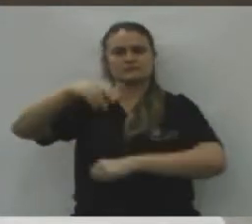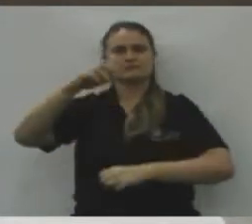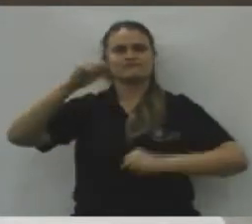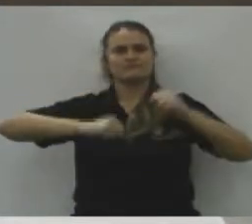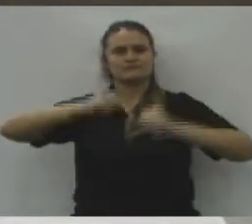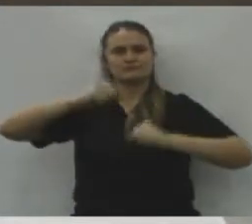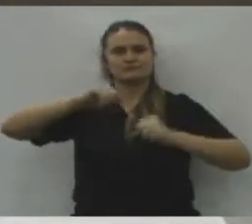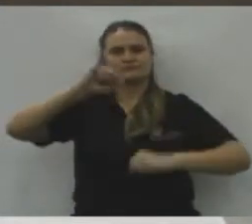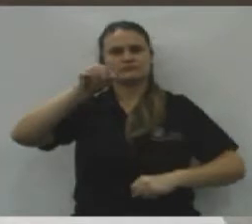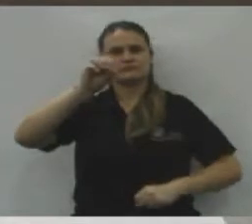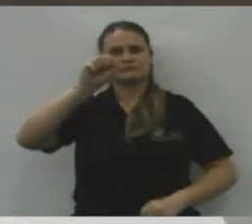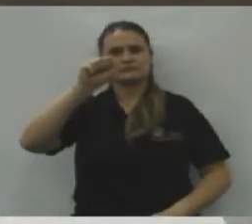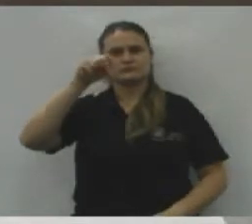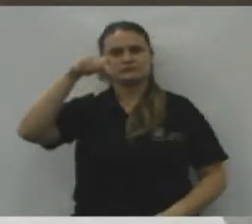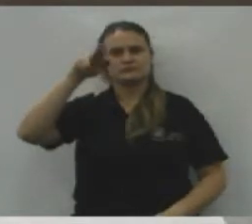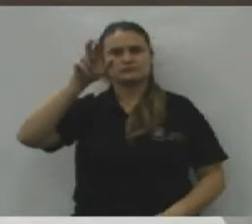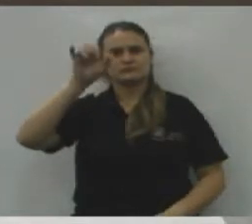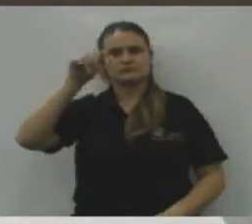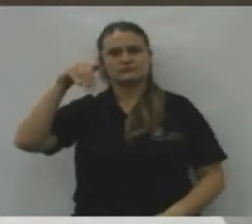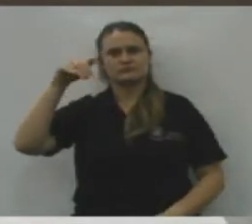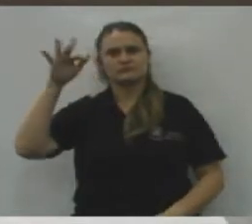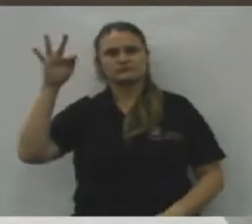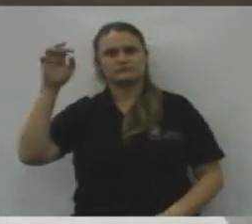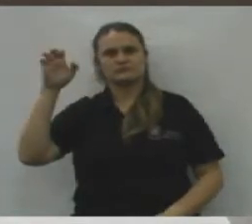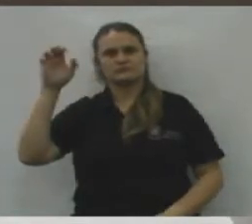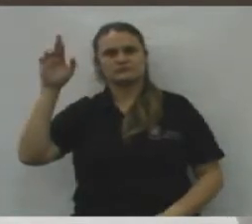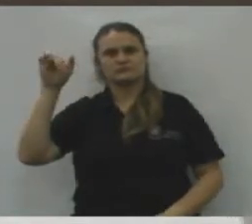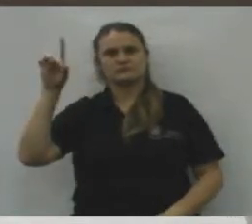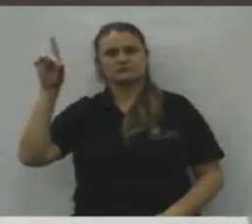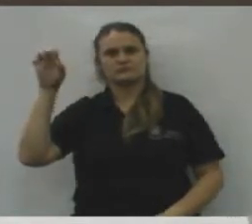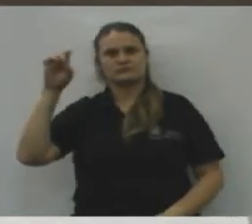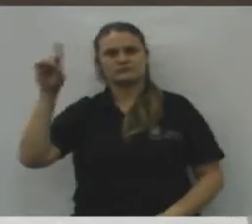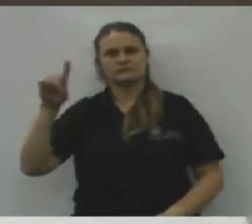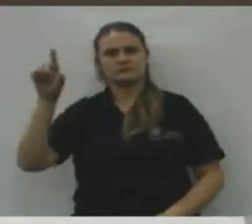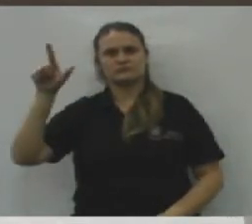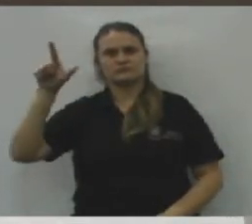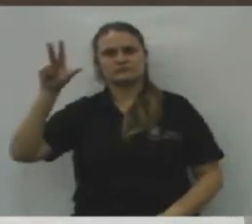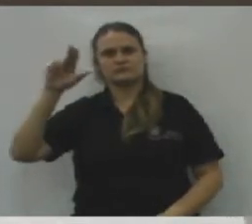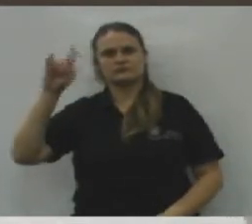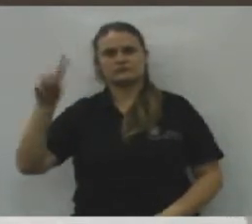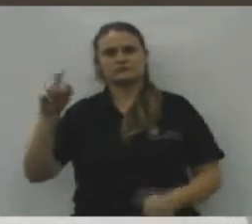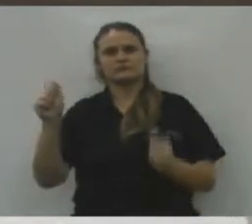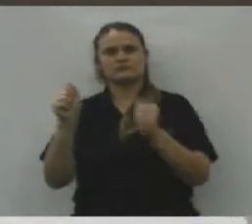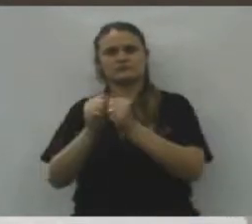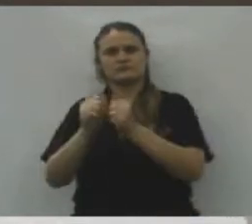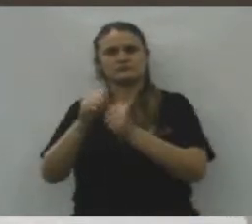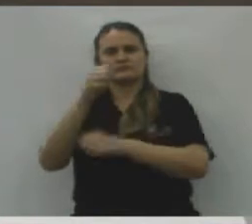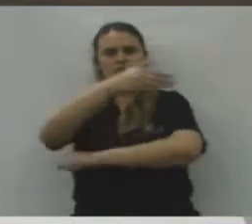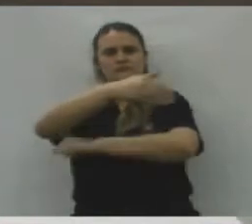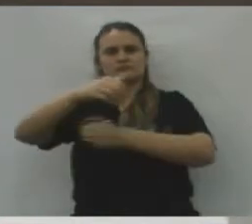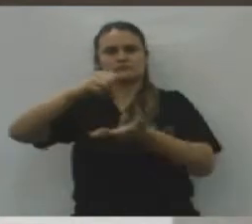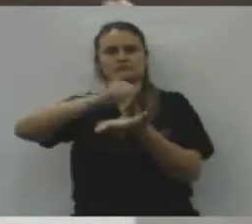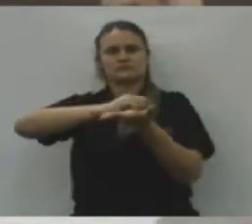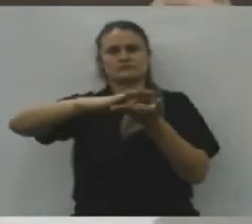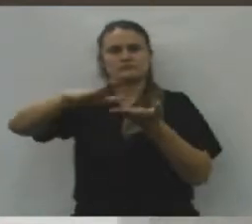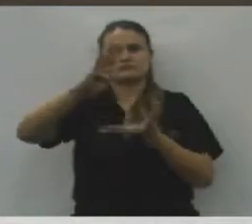Joaquim Fernandes Luiz com a BR-153, pois o mato e a sujeira já tomam conta